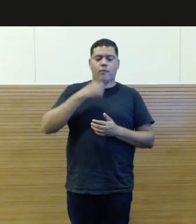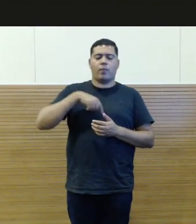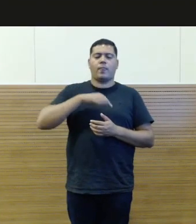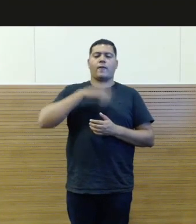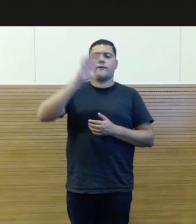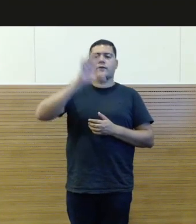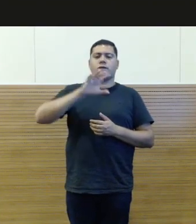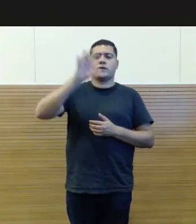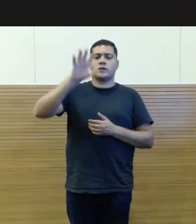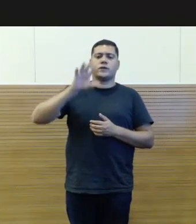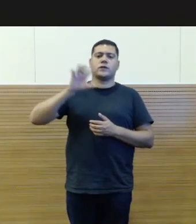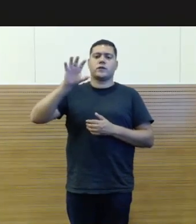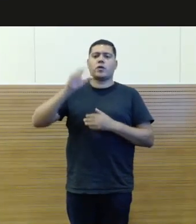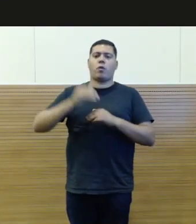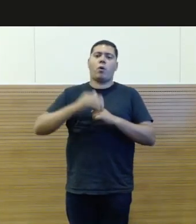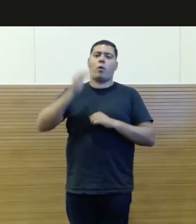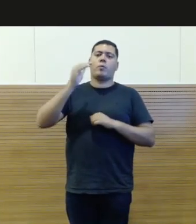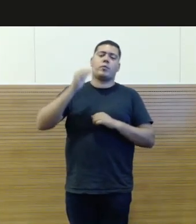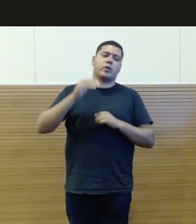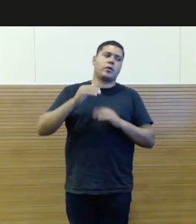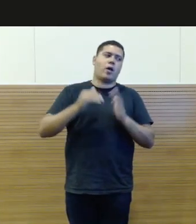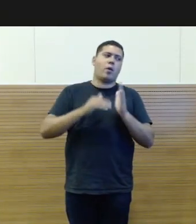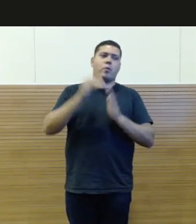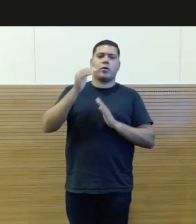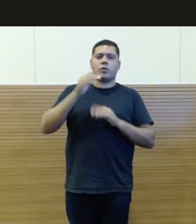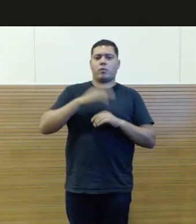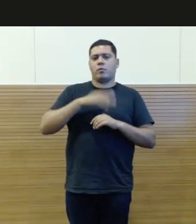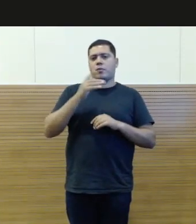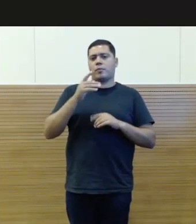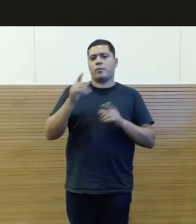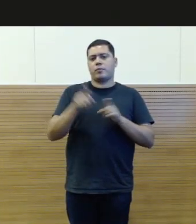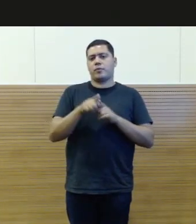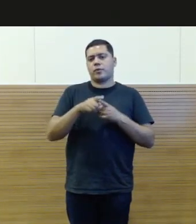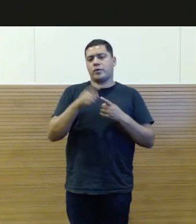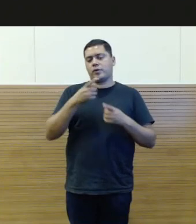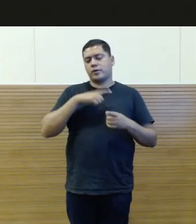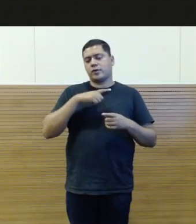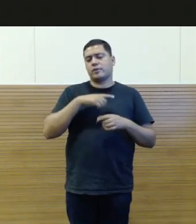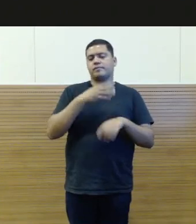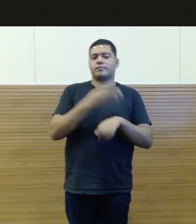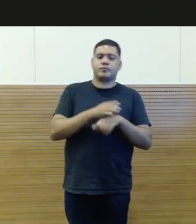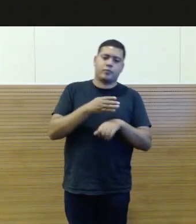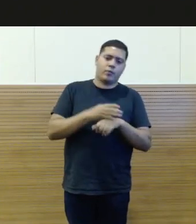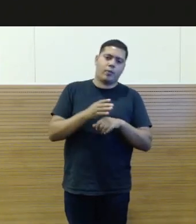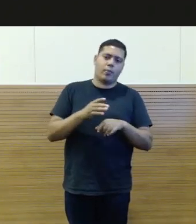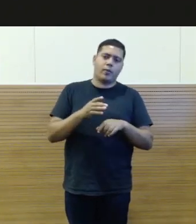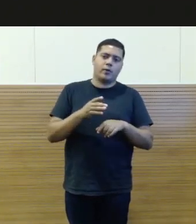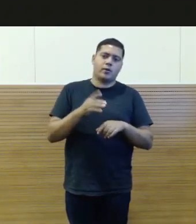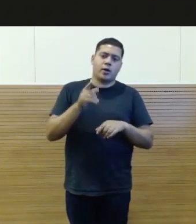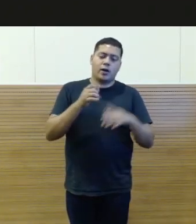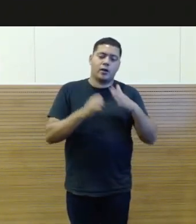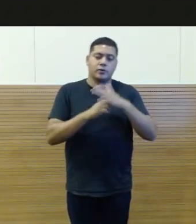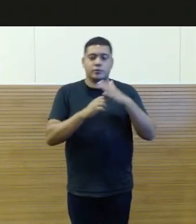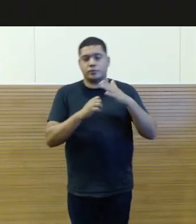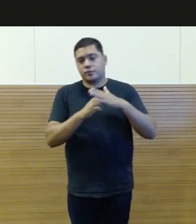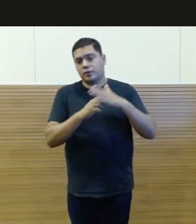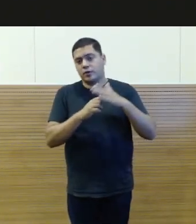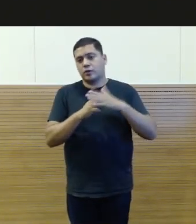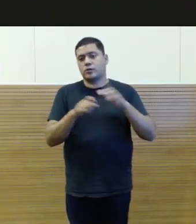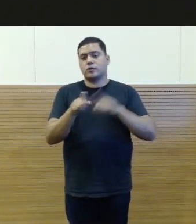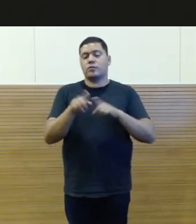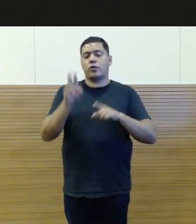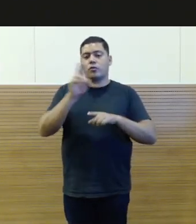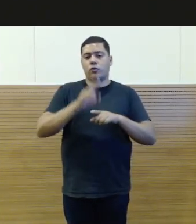e buscar aumentando isso. Por fim, a gente tinha falado que, além das práticas, né, as corporações também utilizam